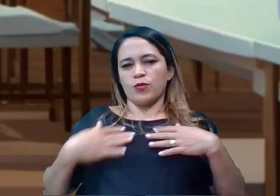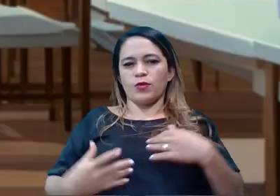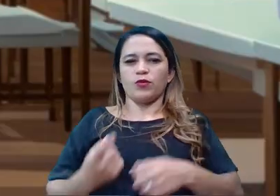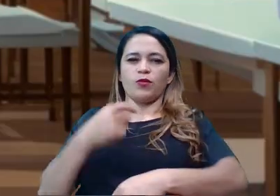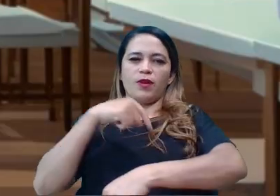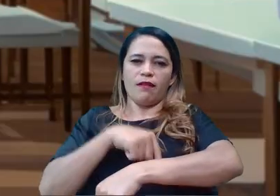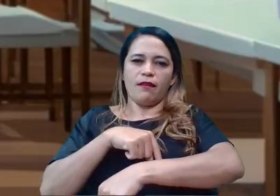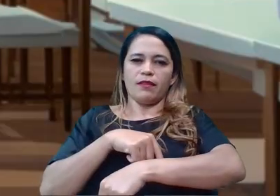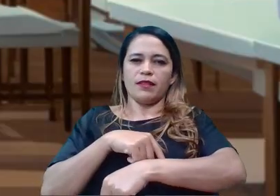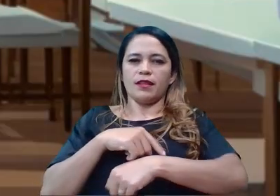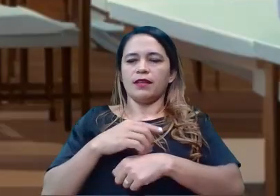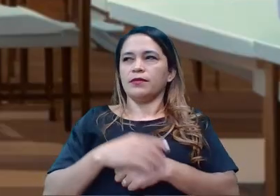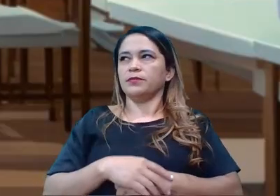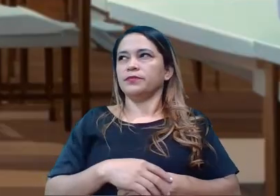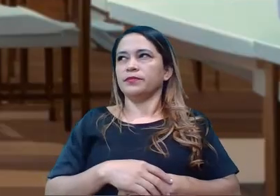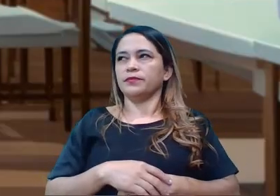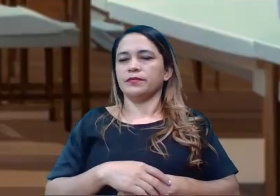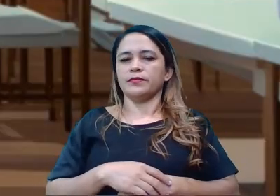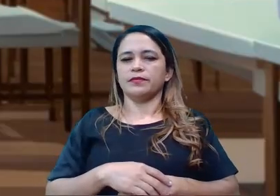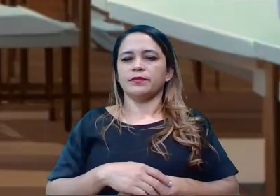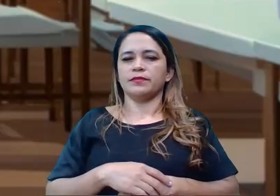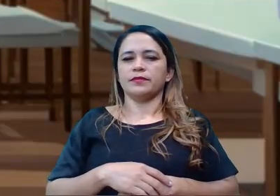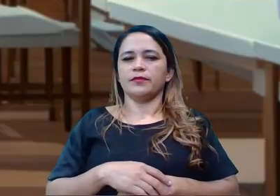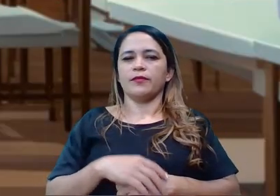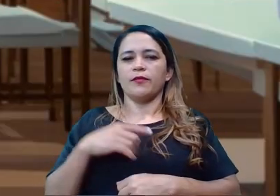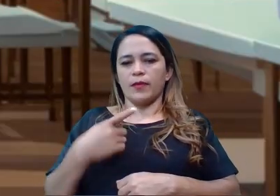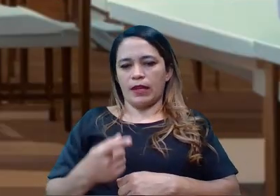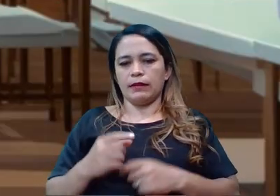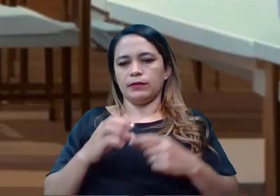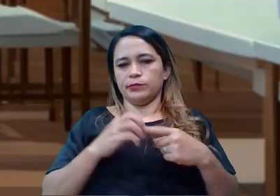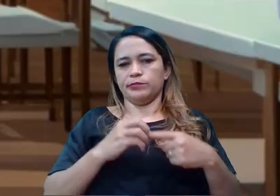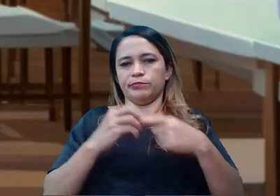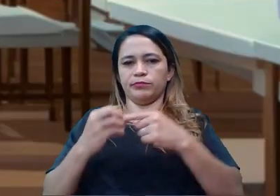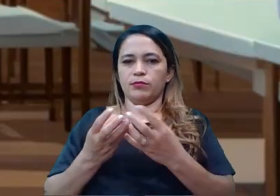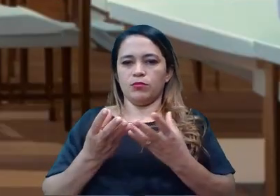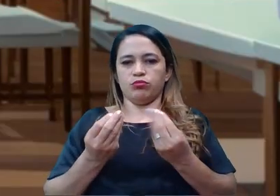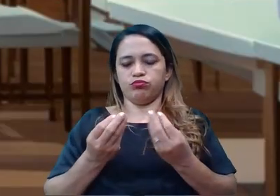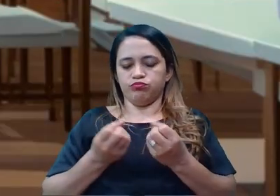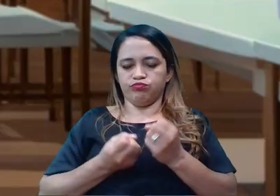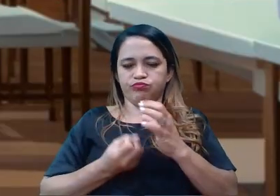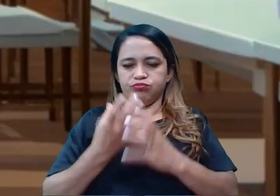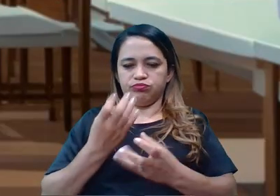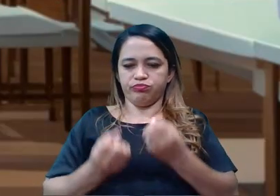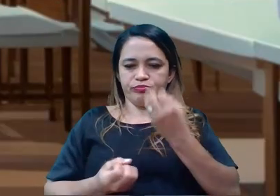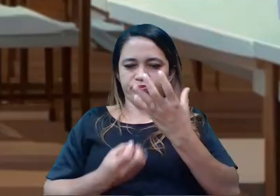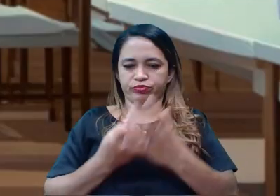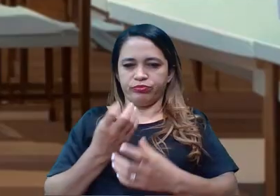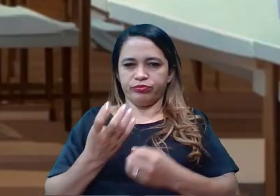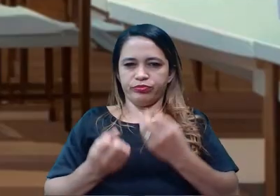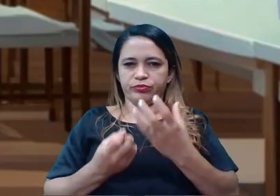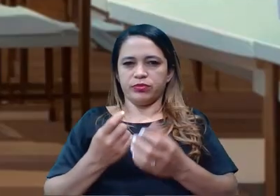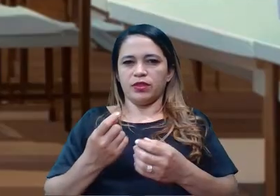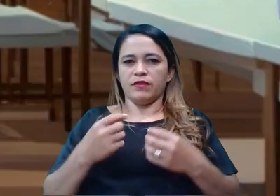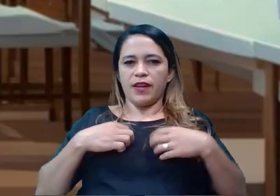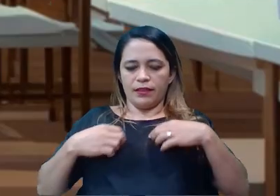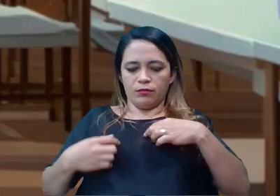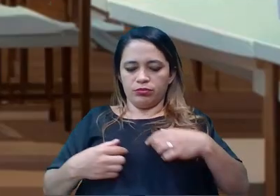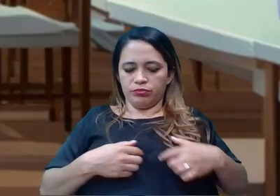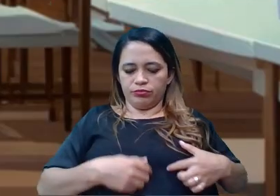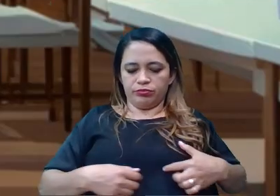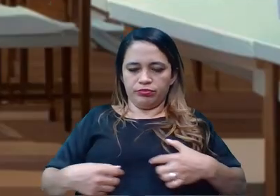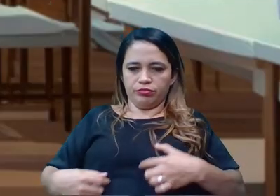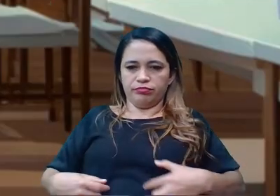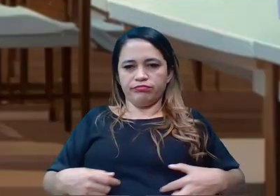entra, se a gente vai ver agora mesmo um ciclo reprodutivo, esse protozoário vai migrar por dentro do nosso corpo e vai parar nesses órgãos. Ou